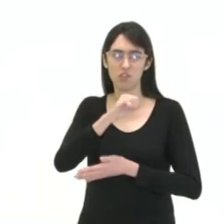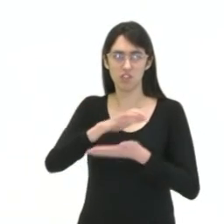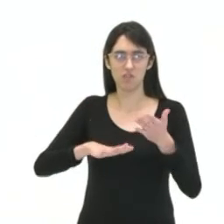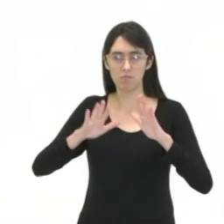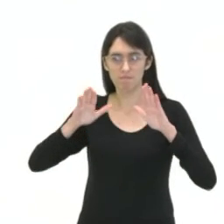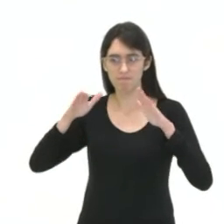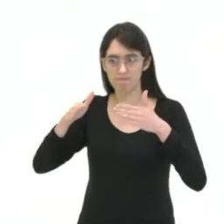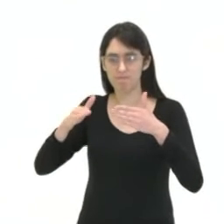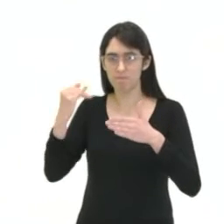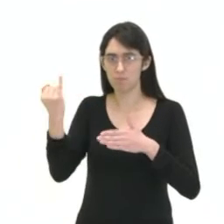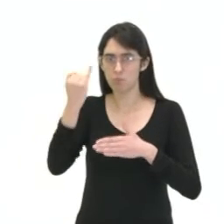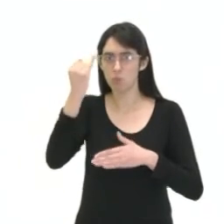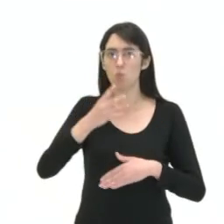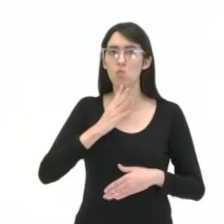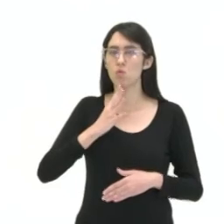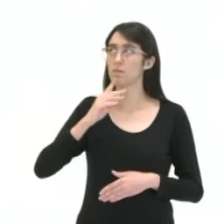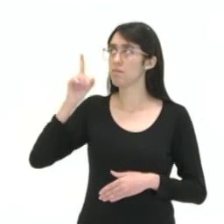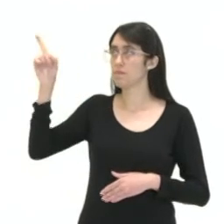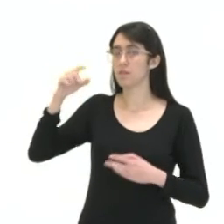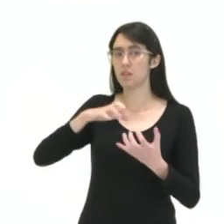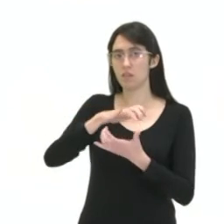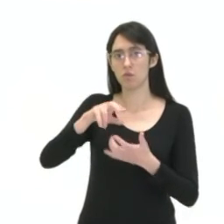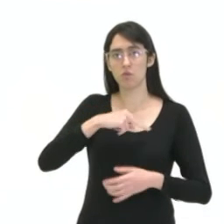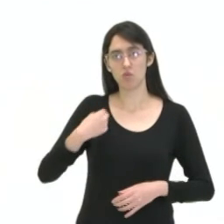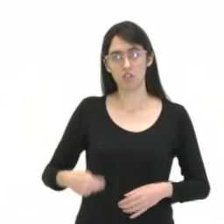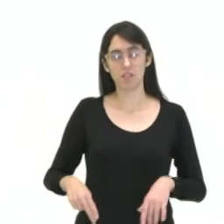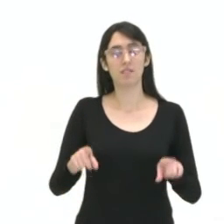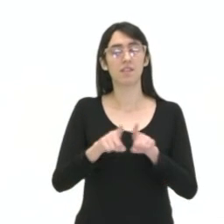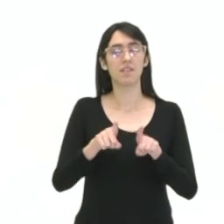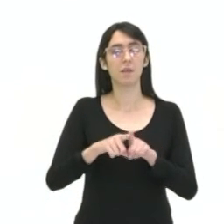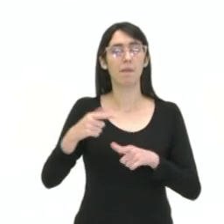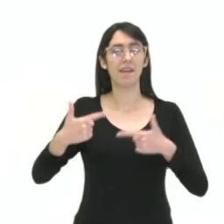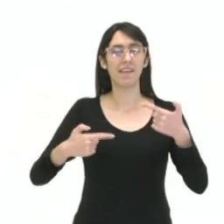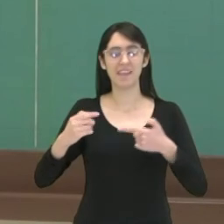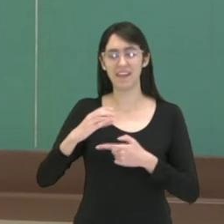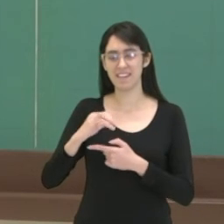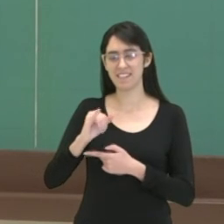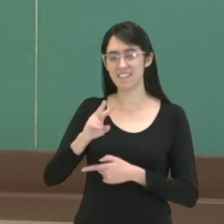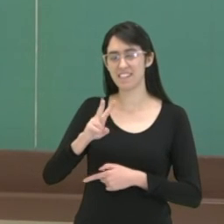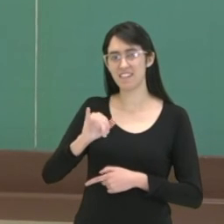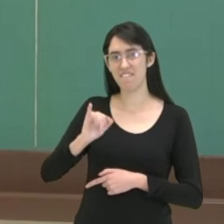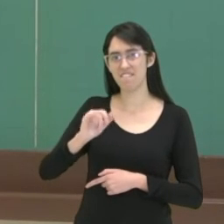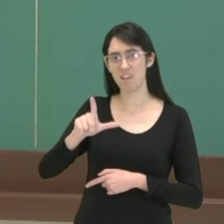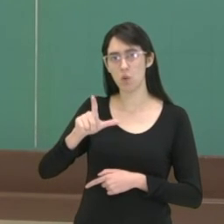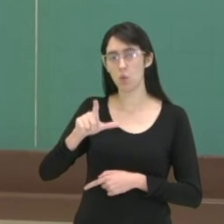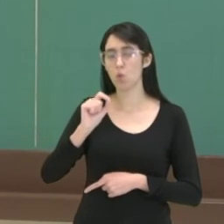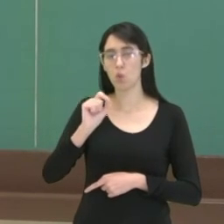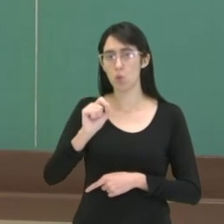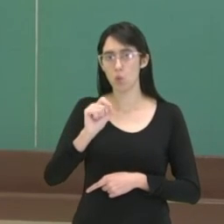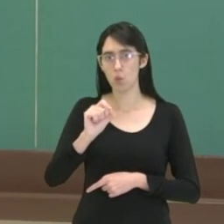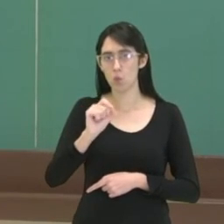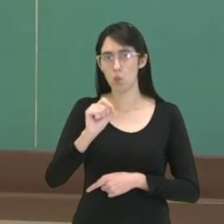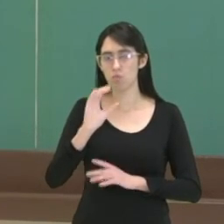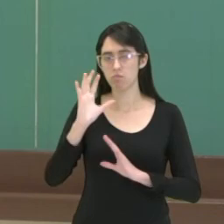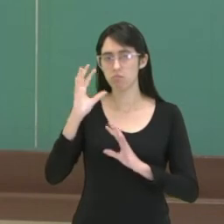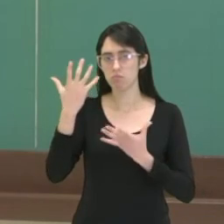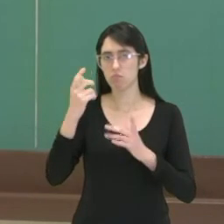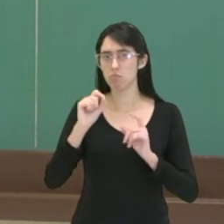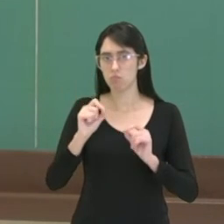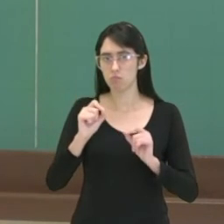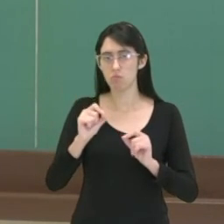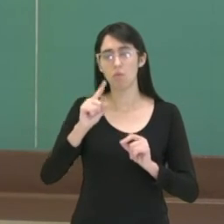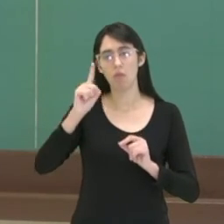aqui. Ela vai falar da Guerra Civil. A Guerra Civil Chinesa é travada justamente